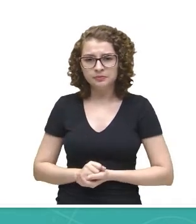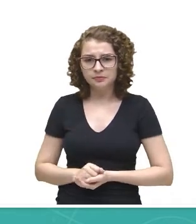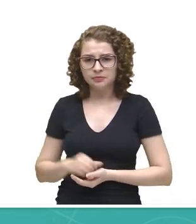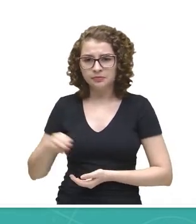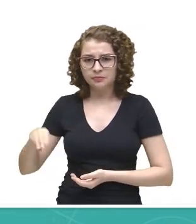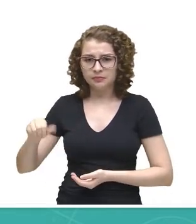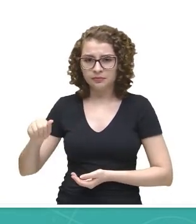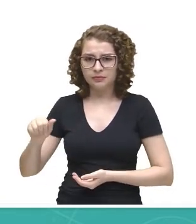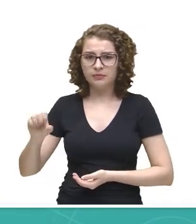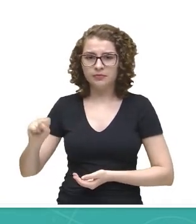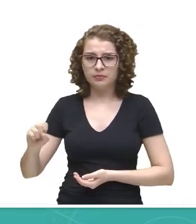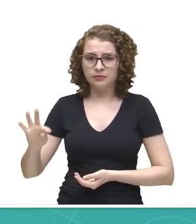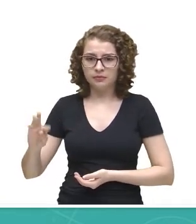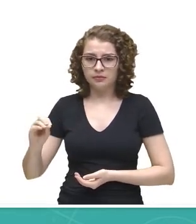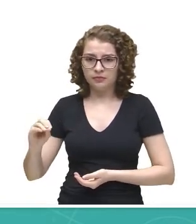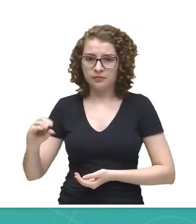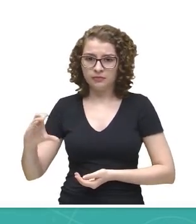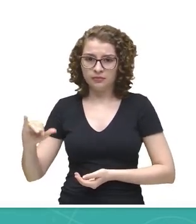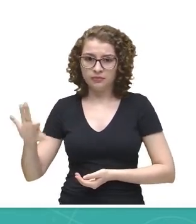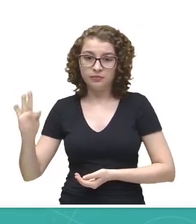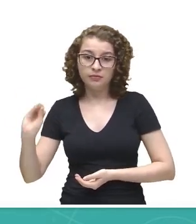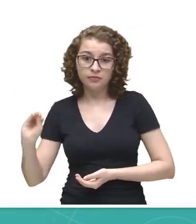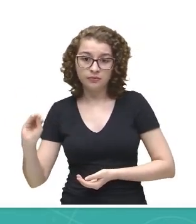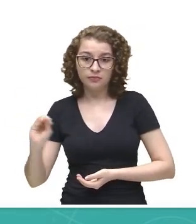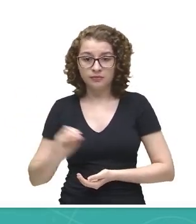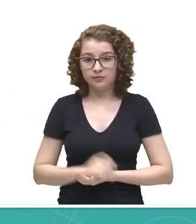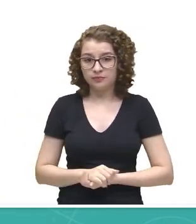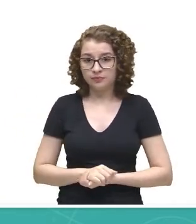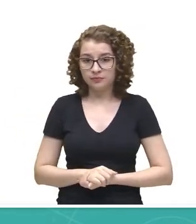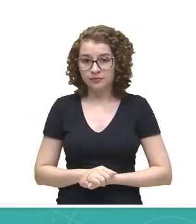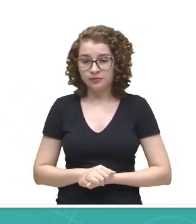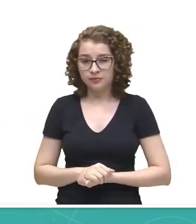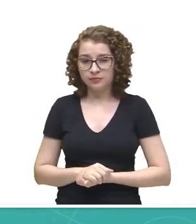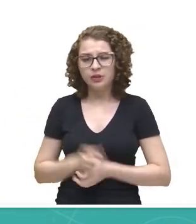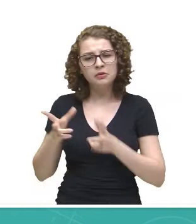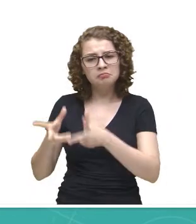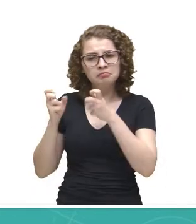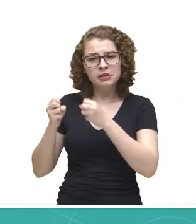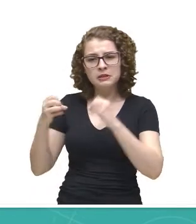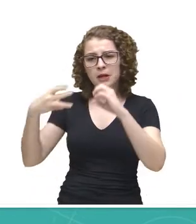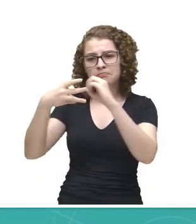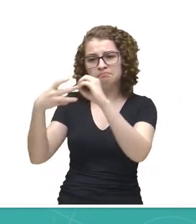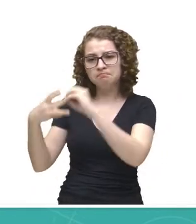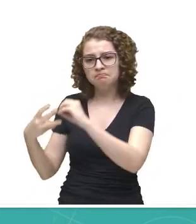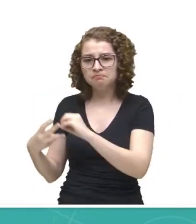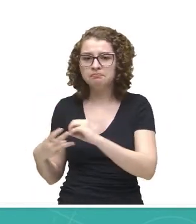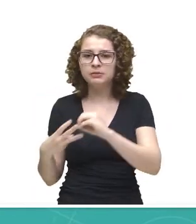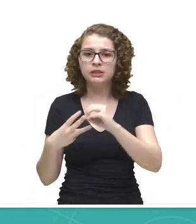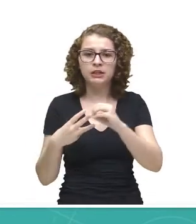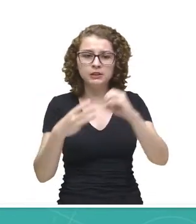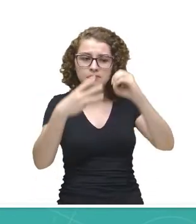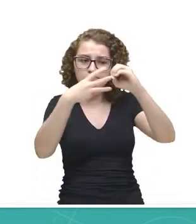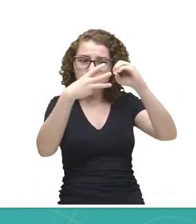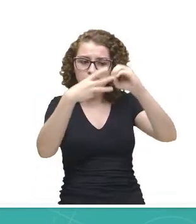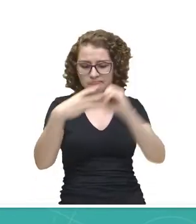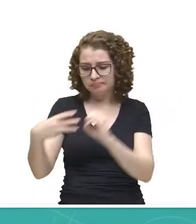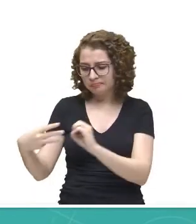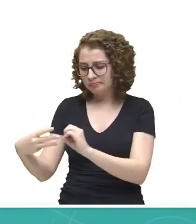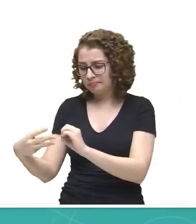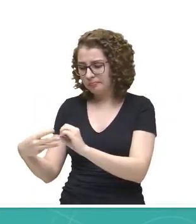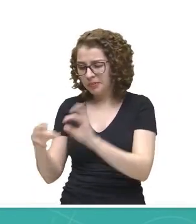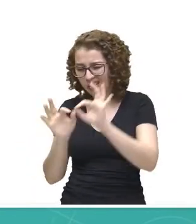é o mastócito, Então, observem aqui, que as células, elas estão o quê? Distante uma